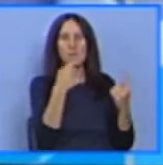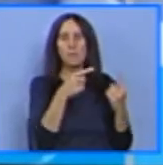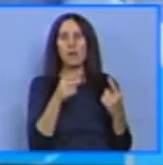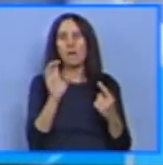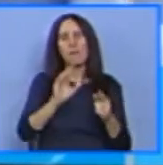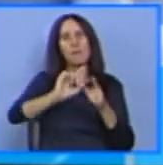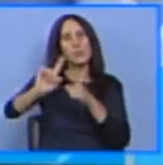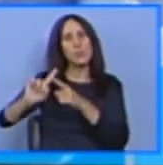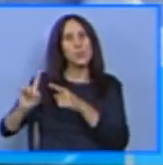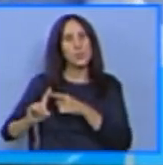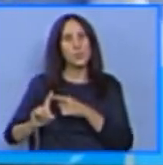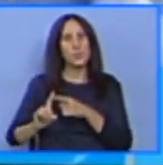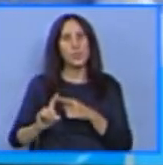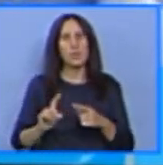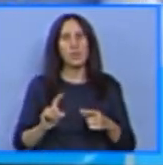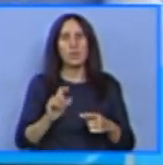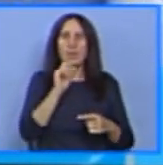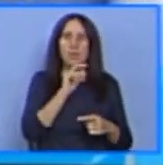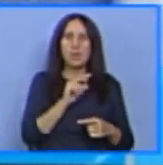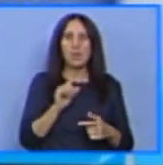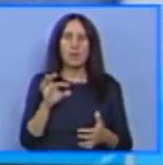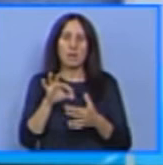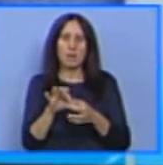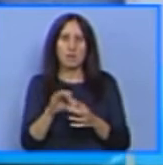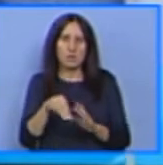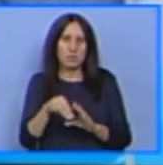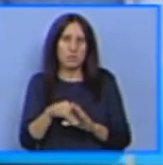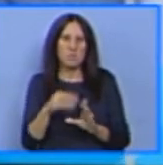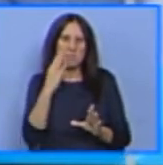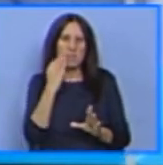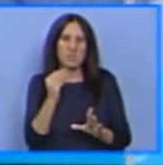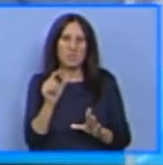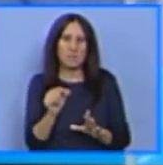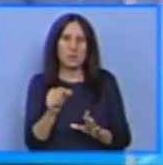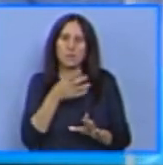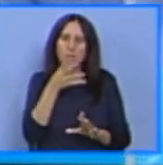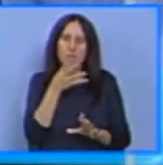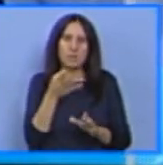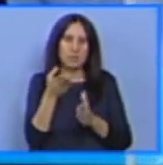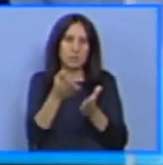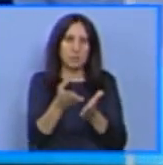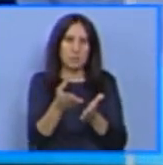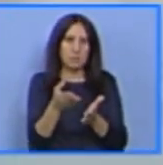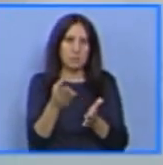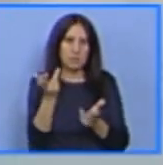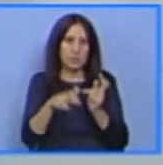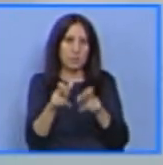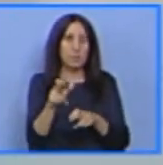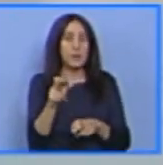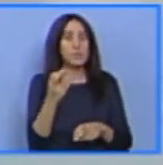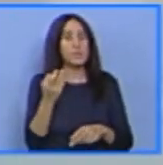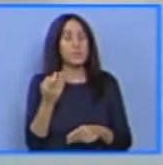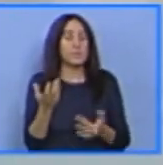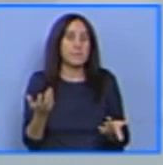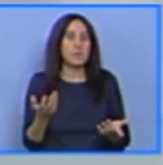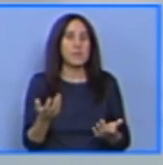formas diferentes que acabam por ter enquadramento neste contexto e, portanto, acho que isso também ajuda a explicar esse fenómeno. Mas, em última análise, enfim,